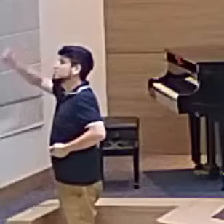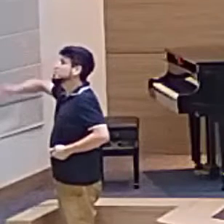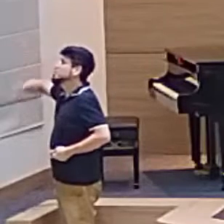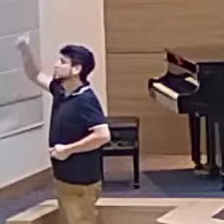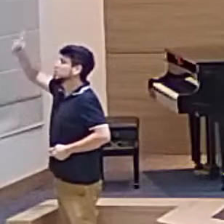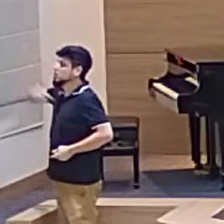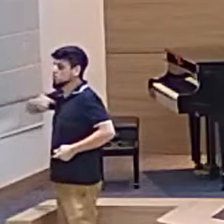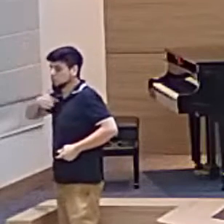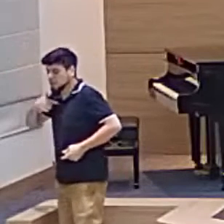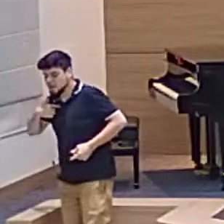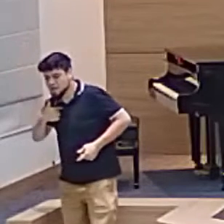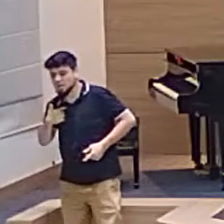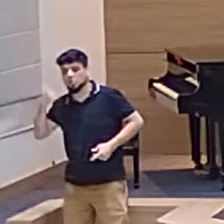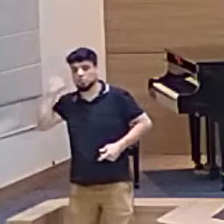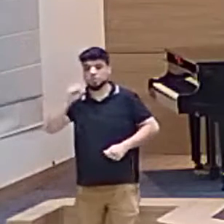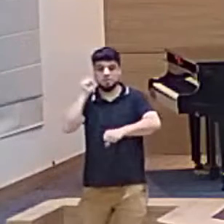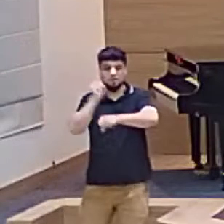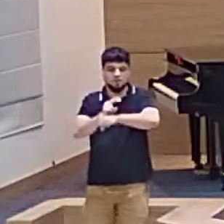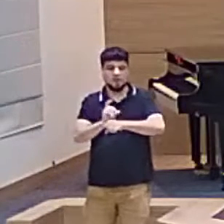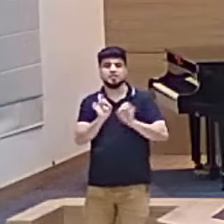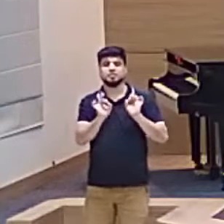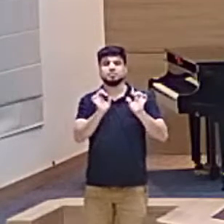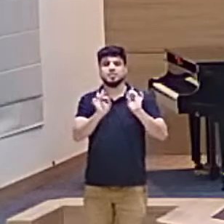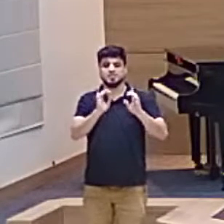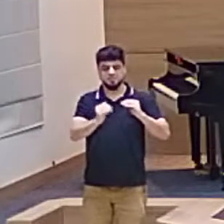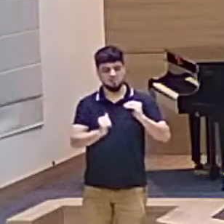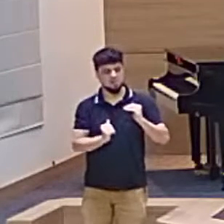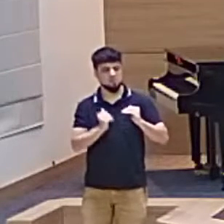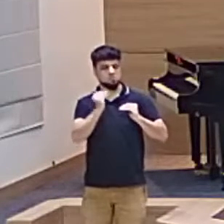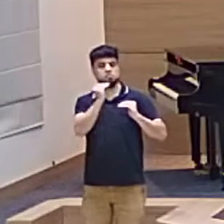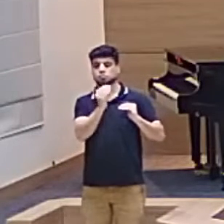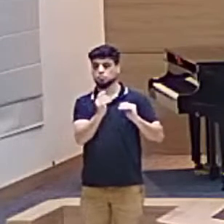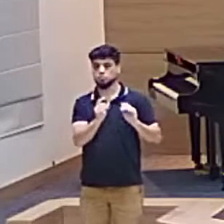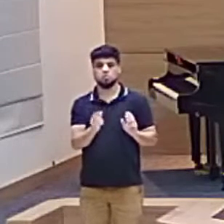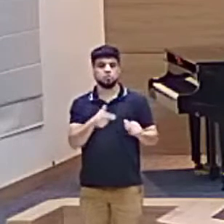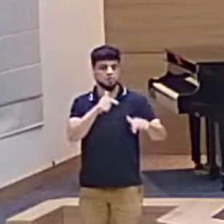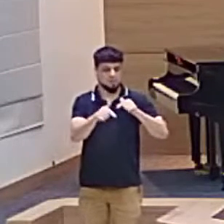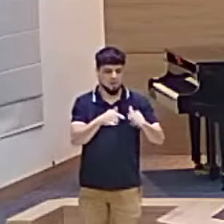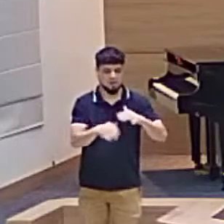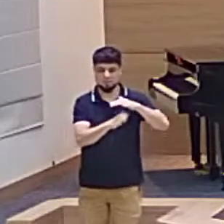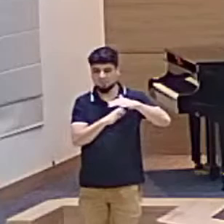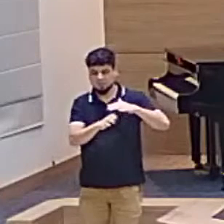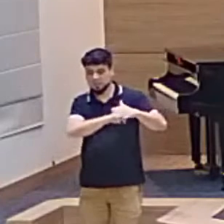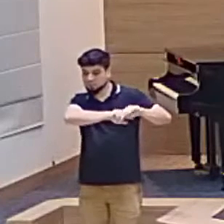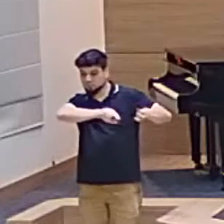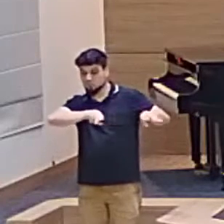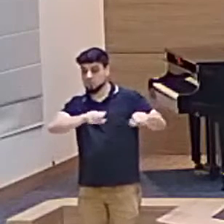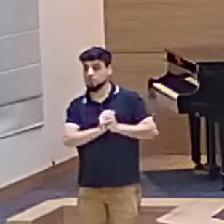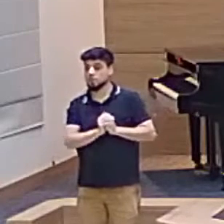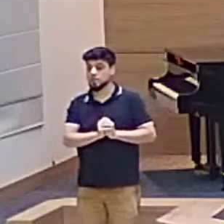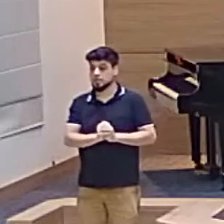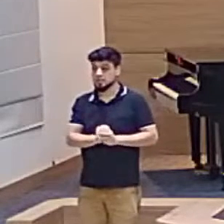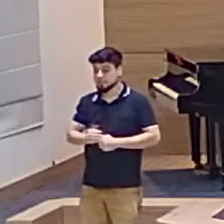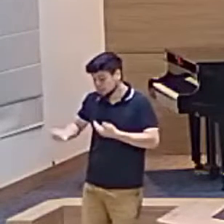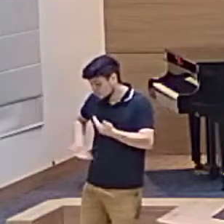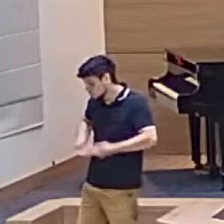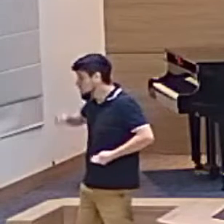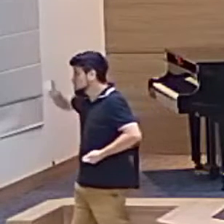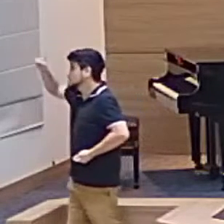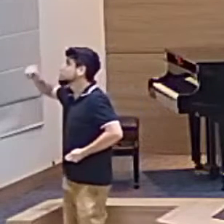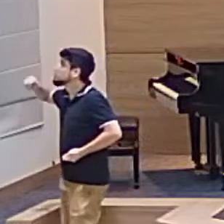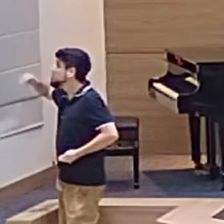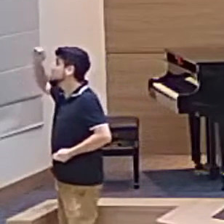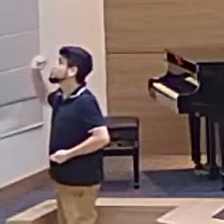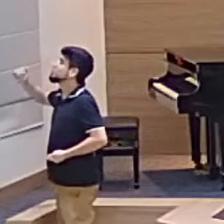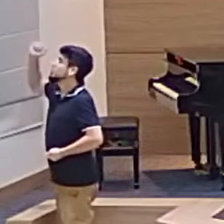melhor posição em uma cidade ou no trabalho ou numa empresa entendeu que servir a Deus faz toda